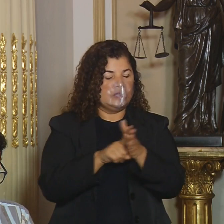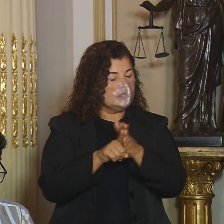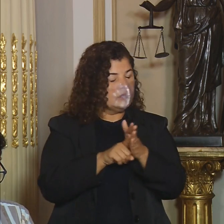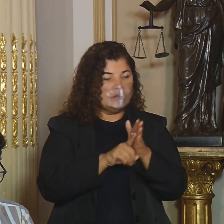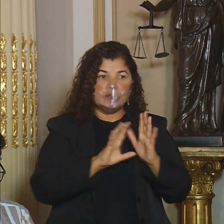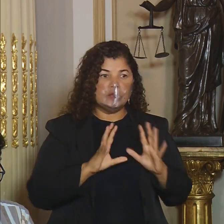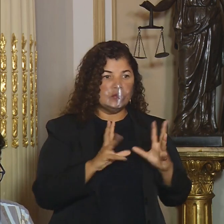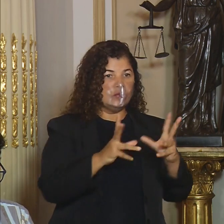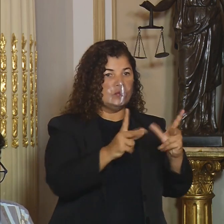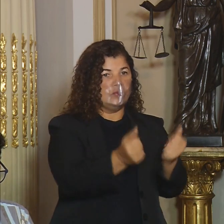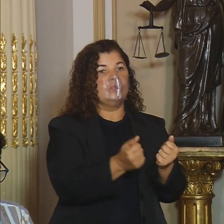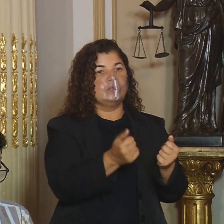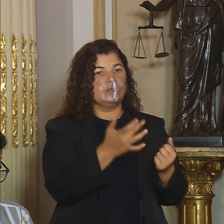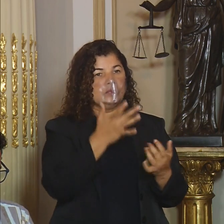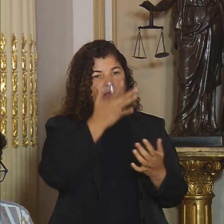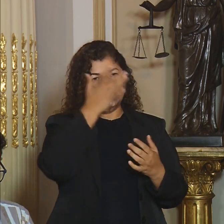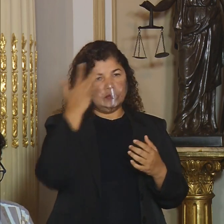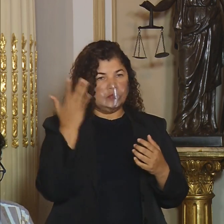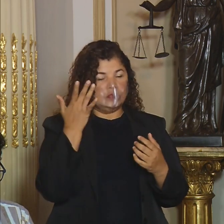massa